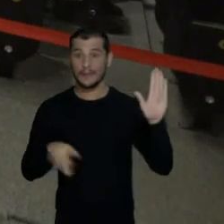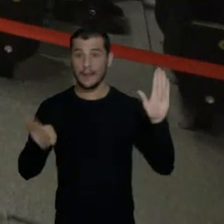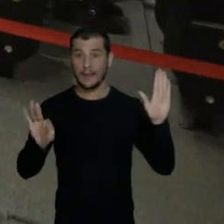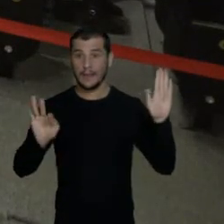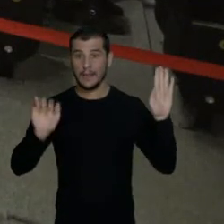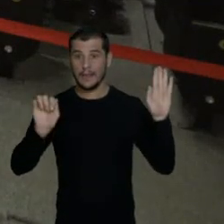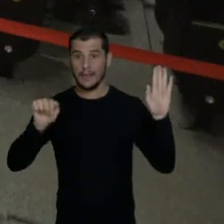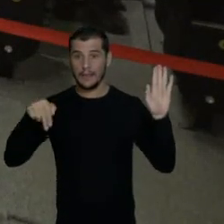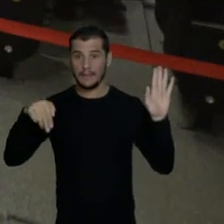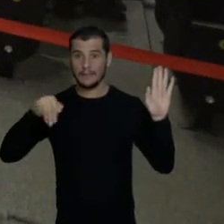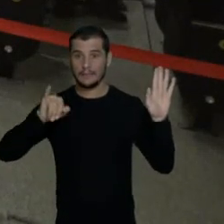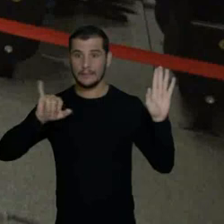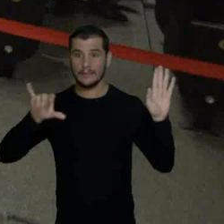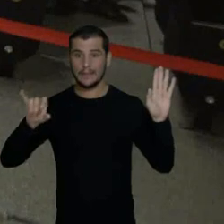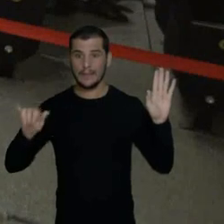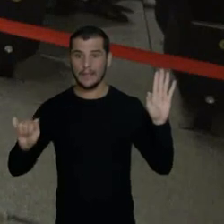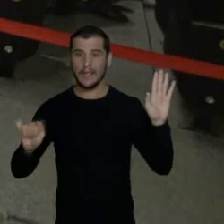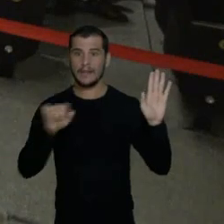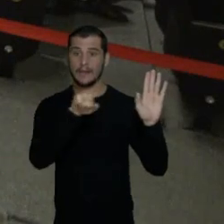fonodiólogo